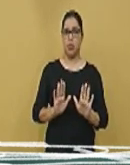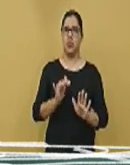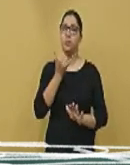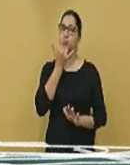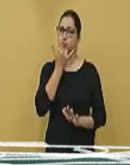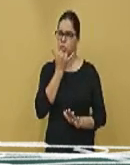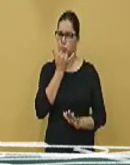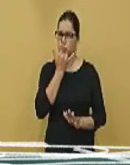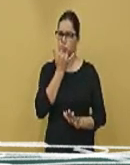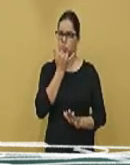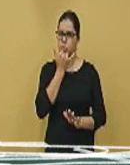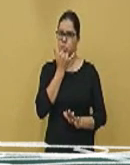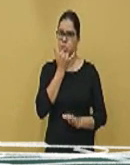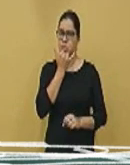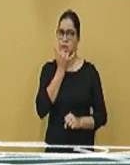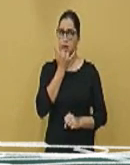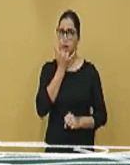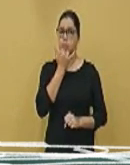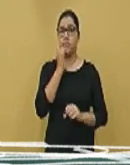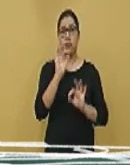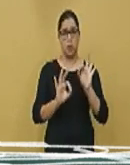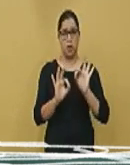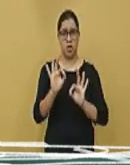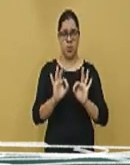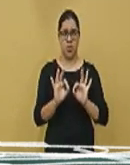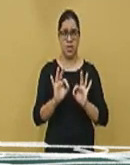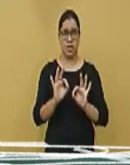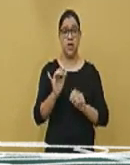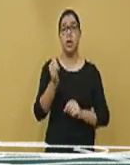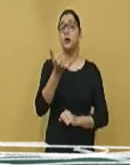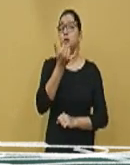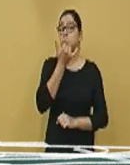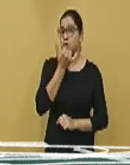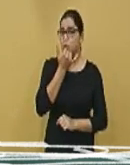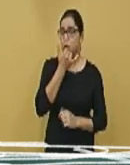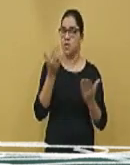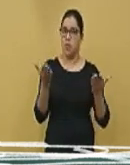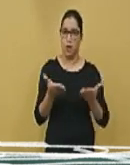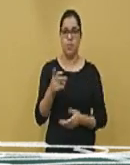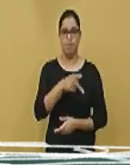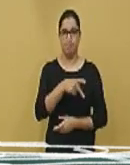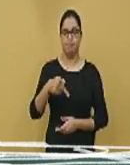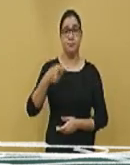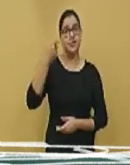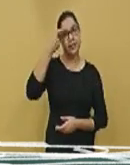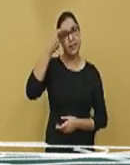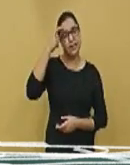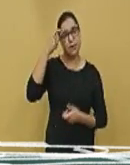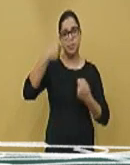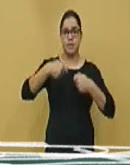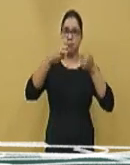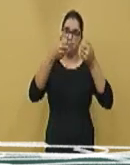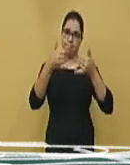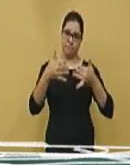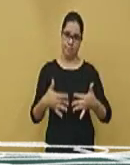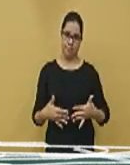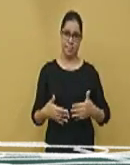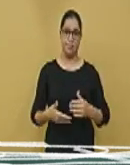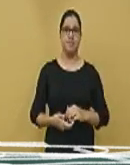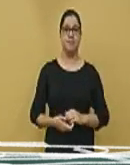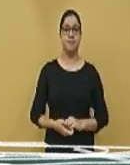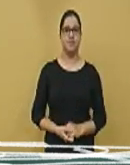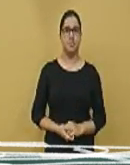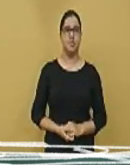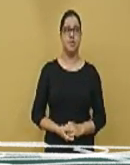Desculpa, ela verdade. Nós estamos bem. Réplica da professora Eliane, 2 minutos. Depois é nós estamos ligados. Nós estamos bem. Nós estamos